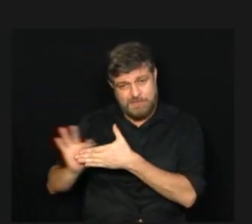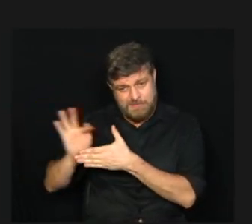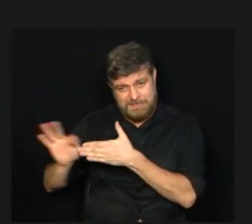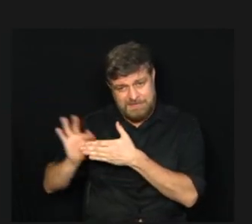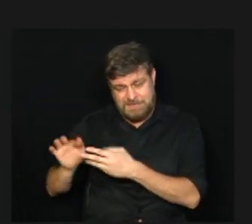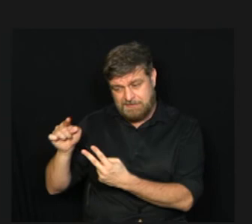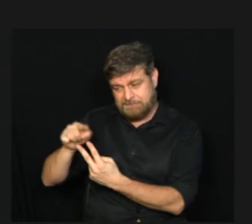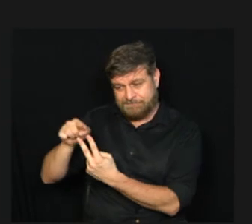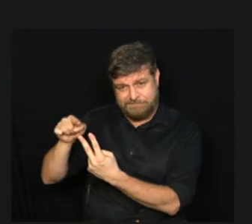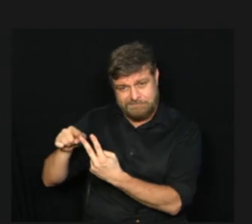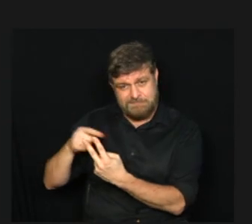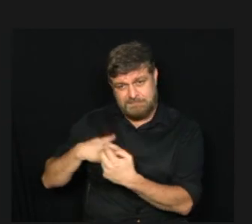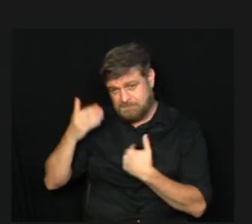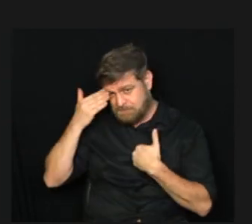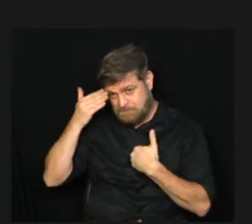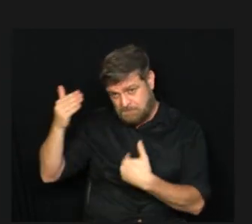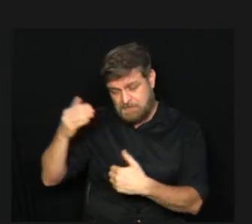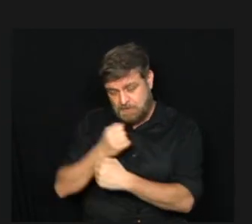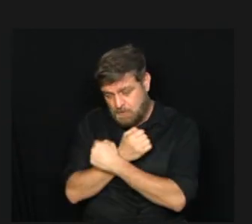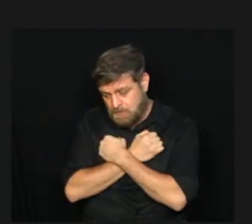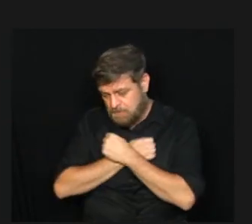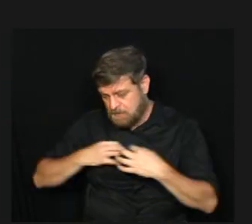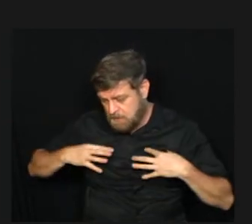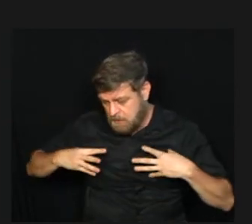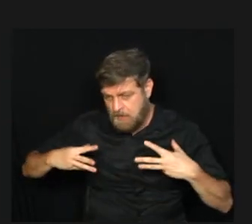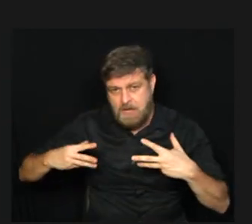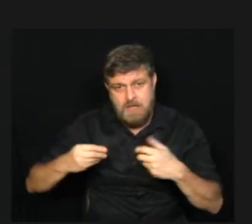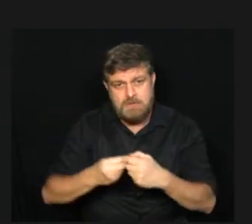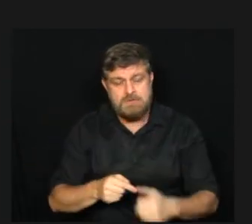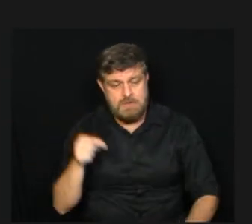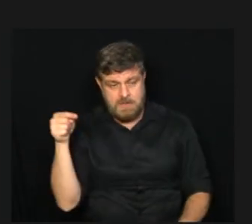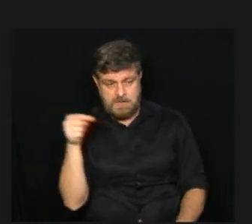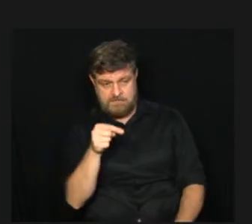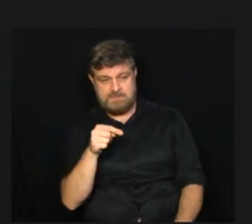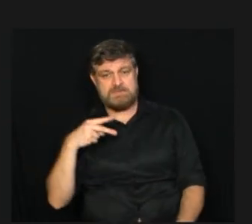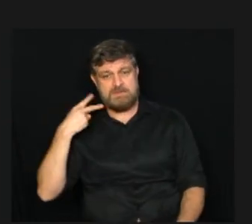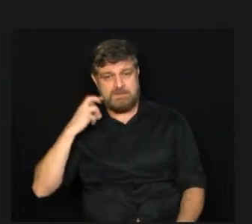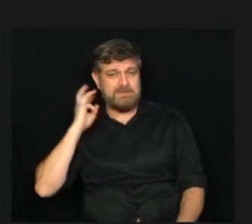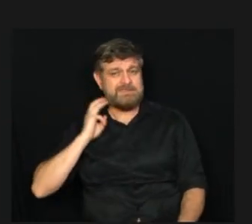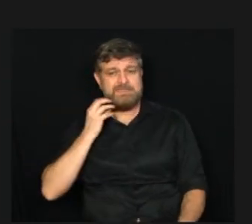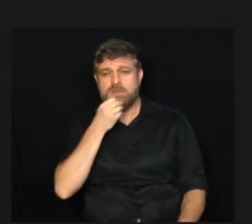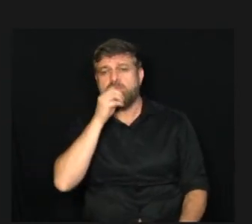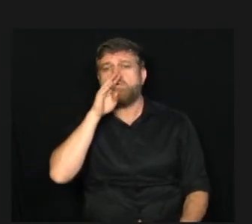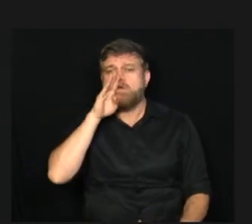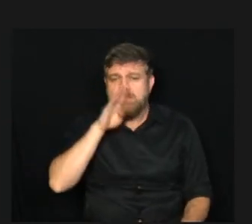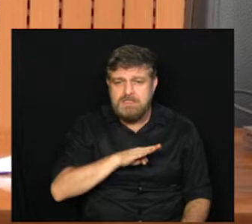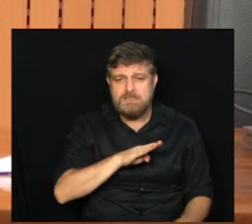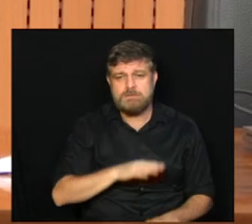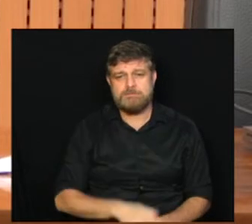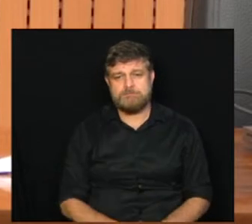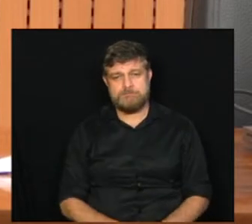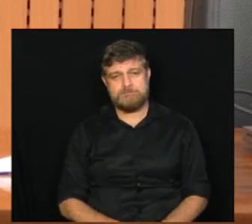bastante aí. Um abraço a todos. Presidente, você também. Boa tarde.